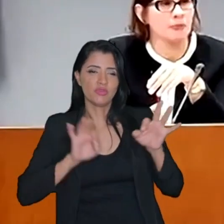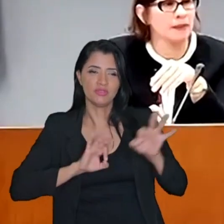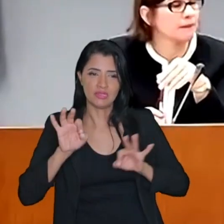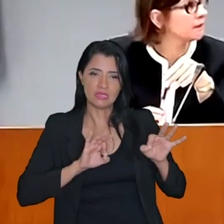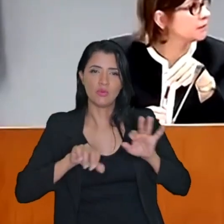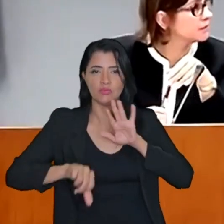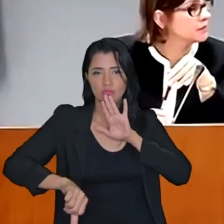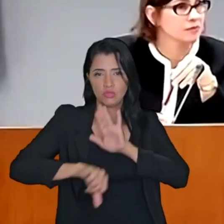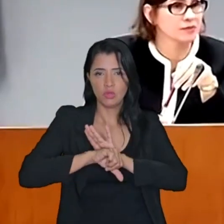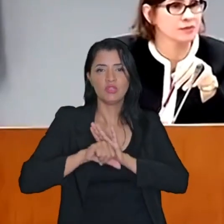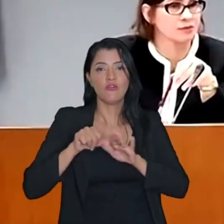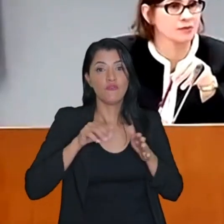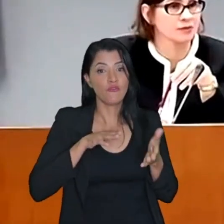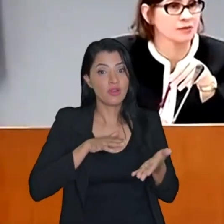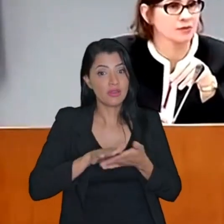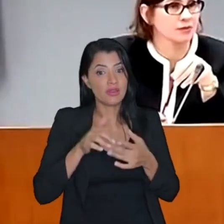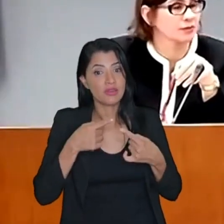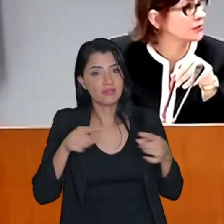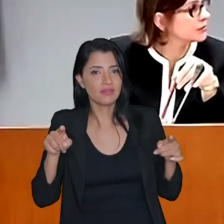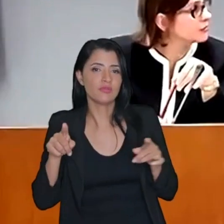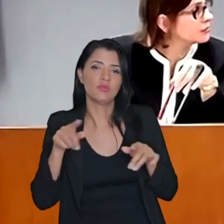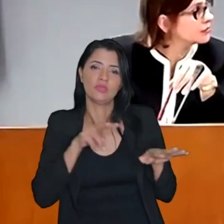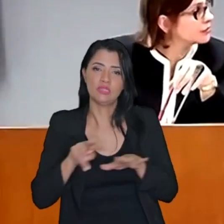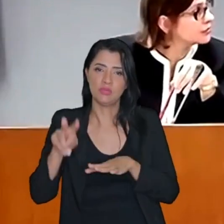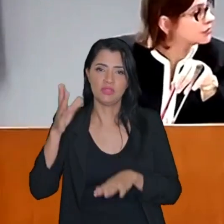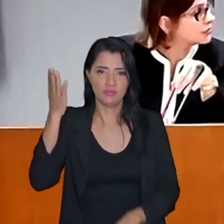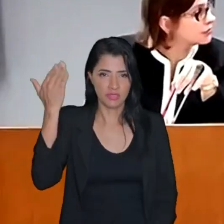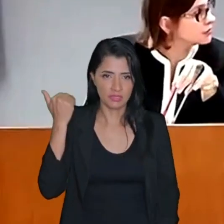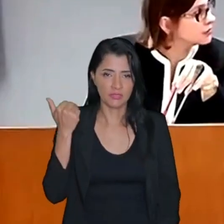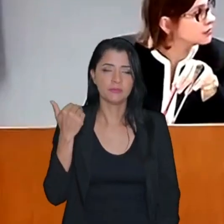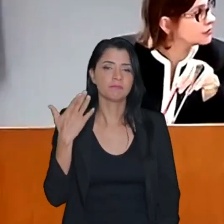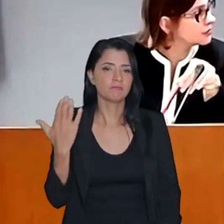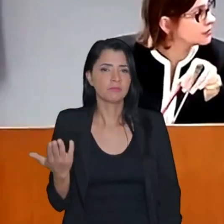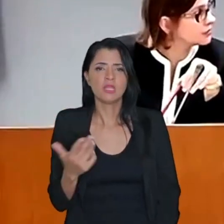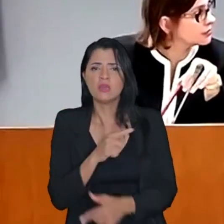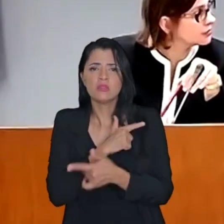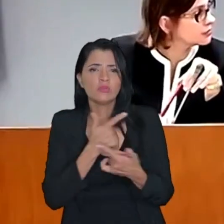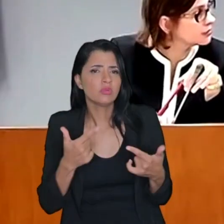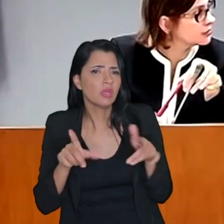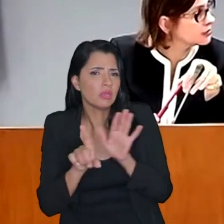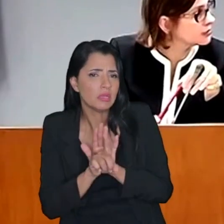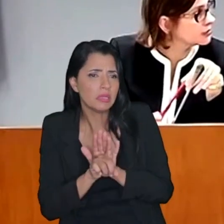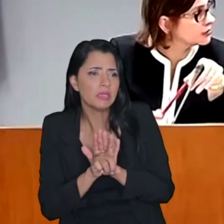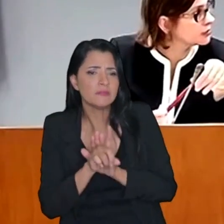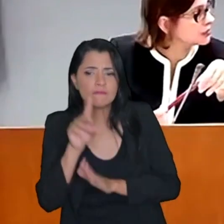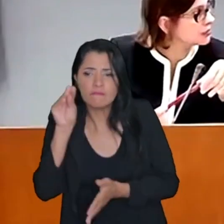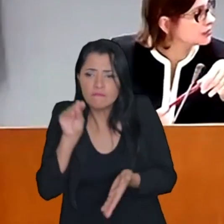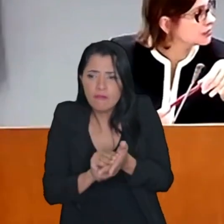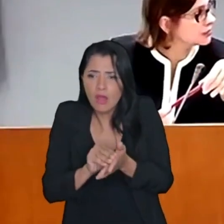lançado semana retrasada, né? Que seria o seguinte, enquanto não há lei, né, enquanto tem uma